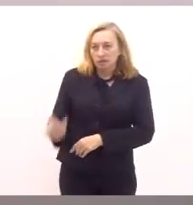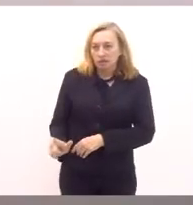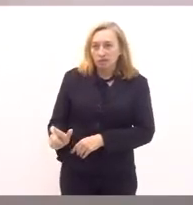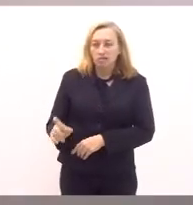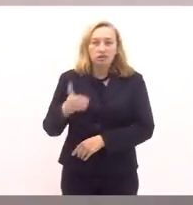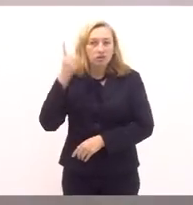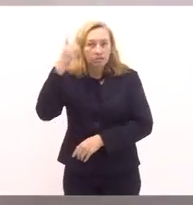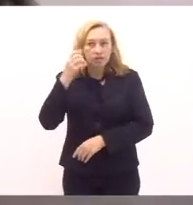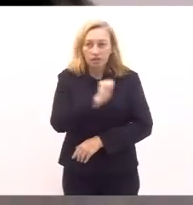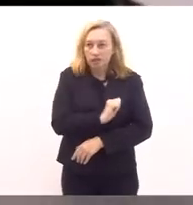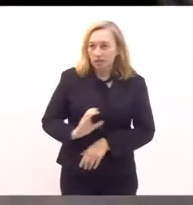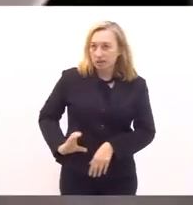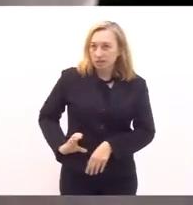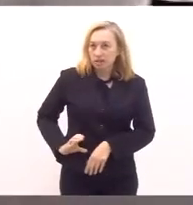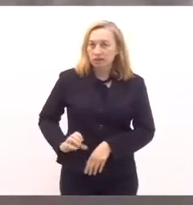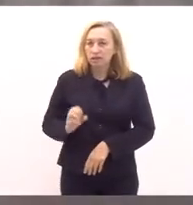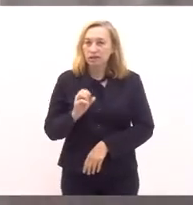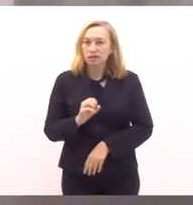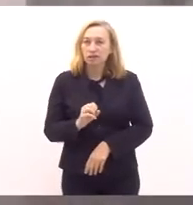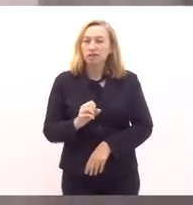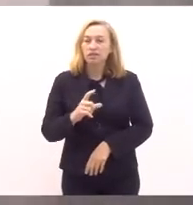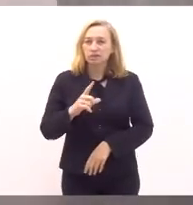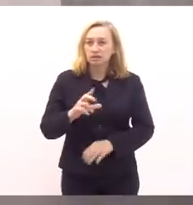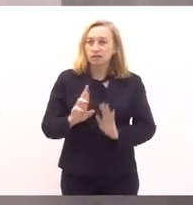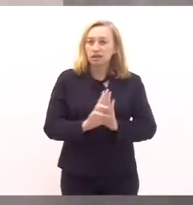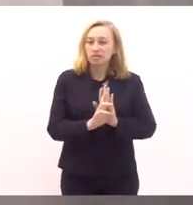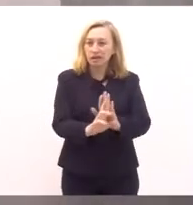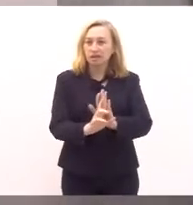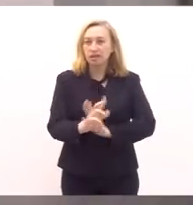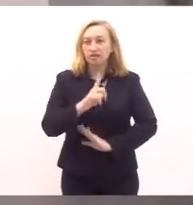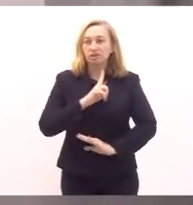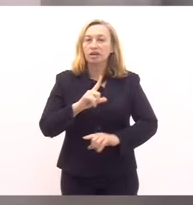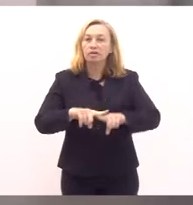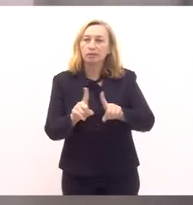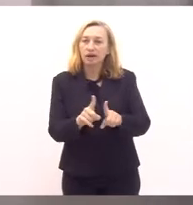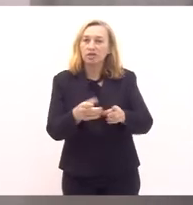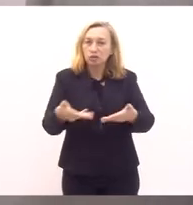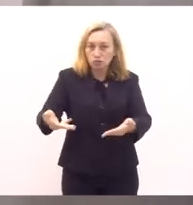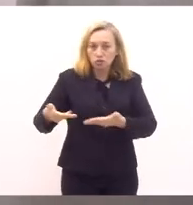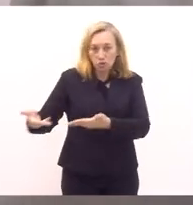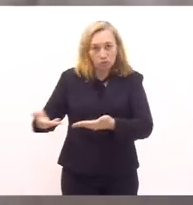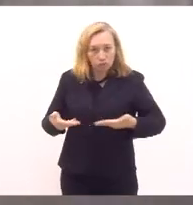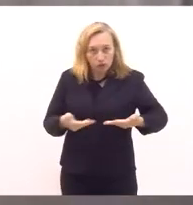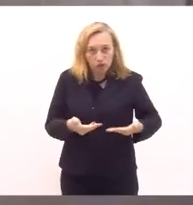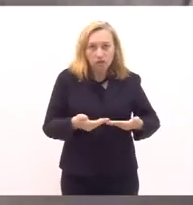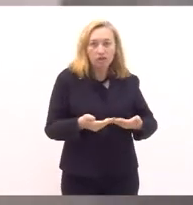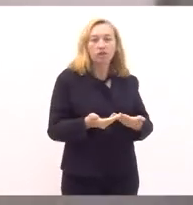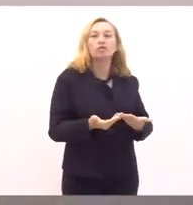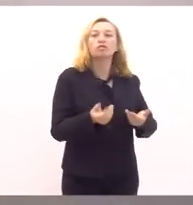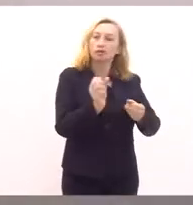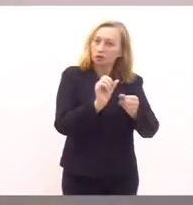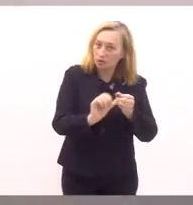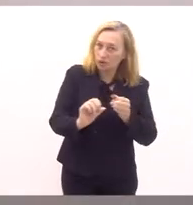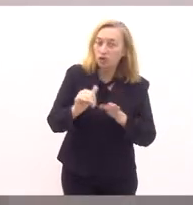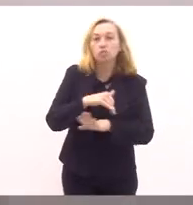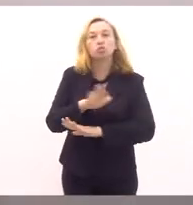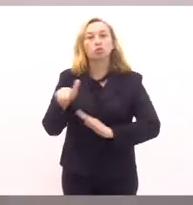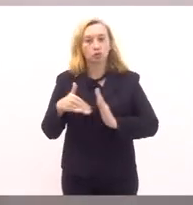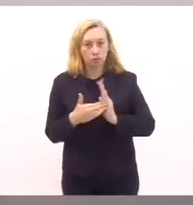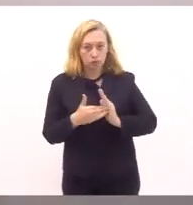deputado André Siciliano, se mandou representação. Mas esses convites foram